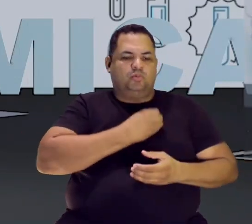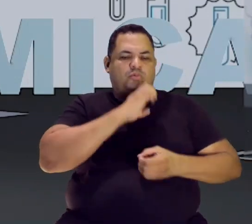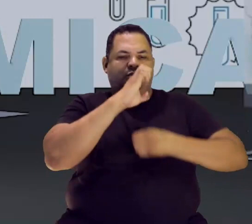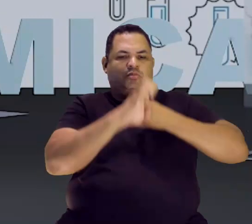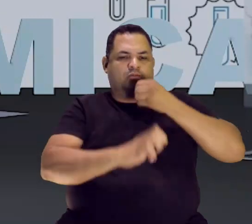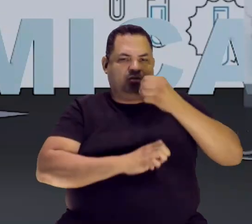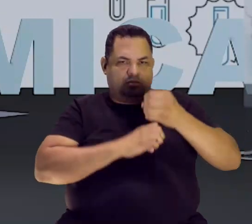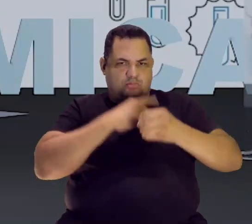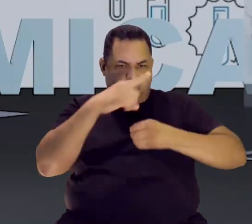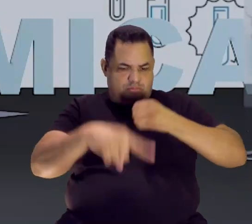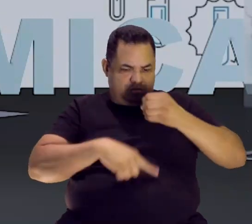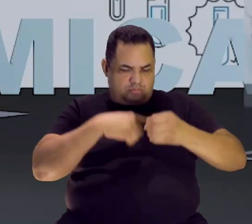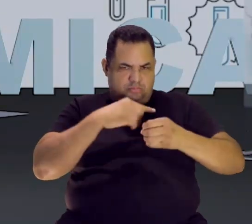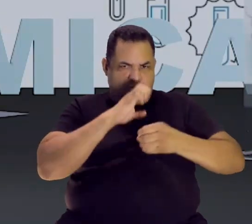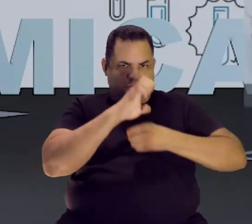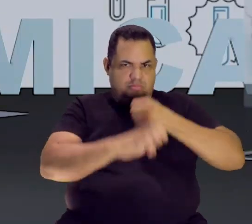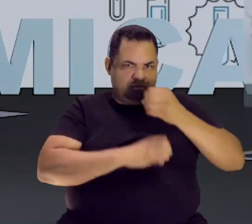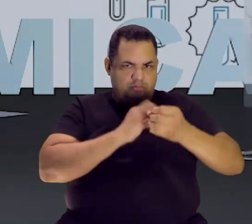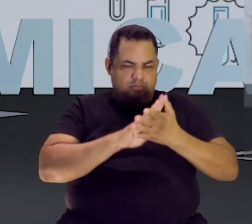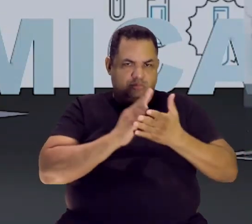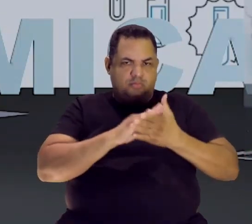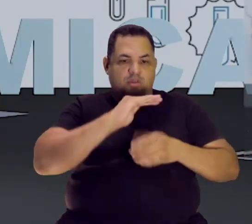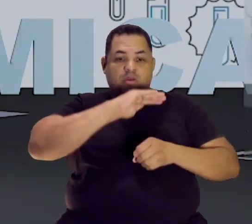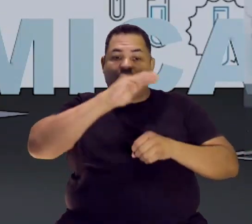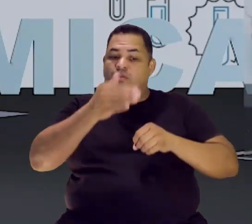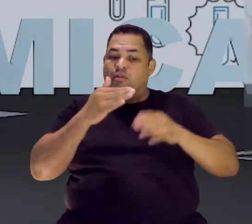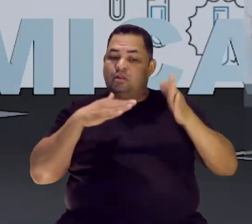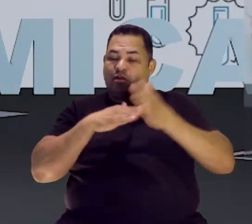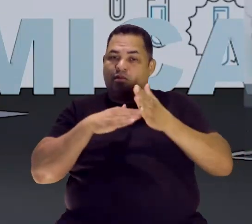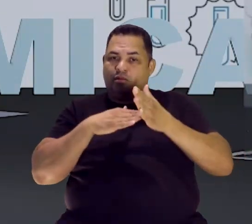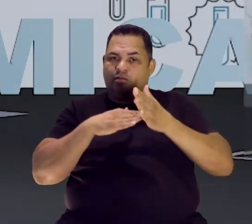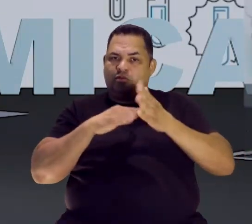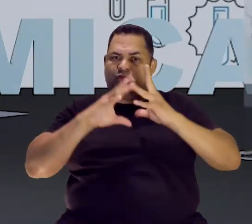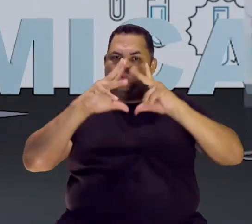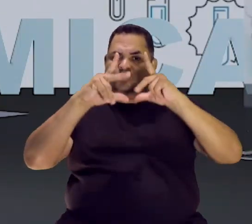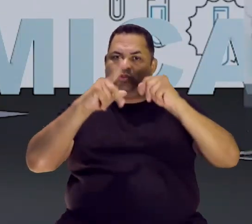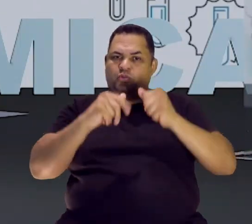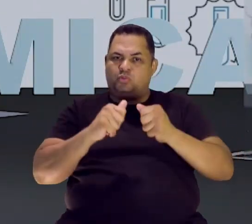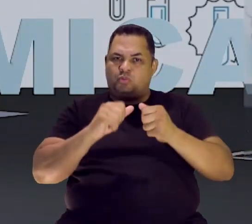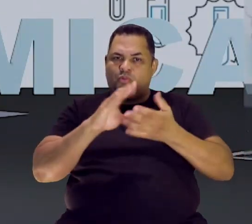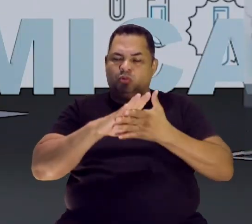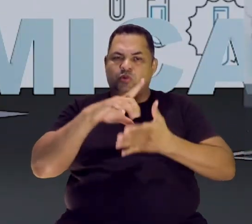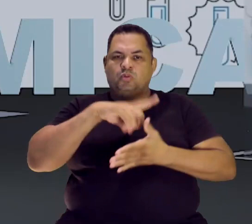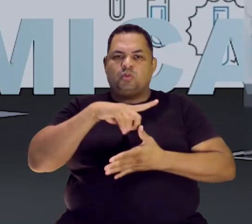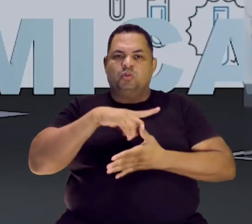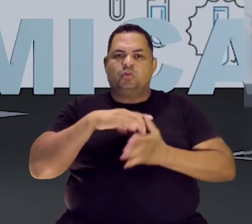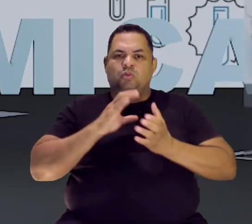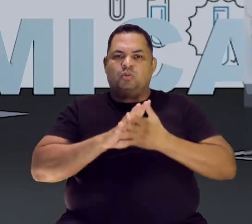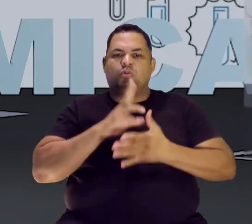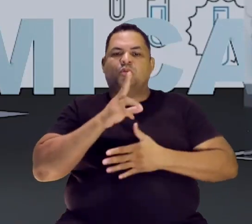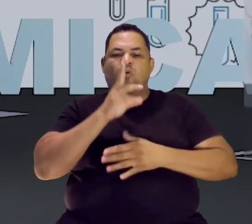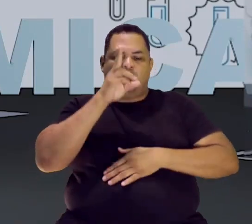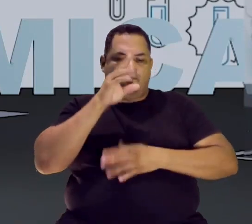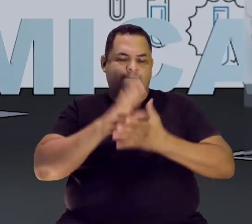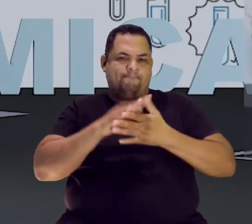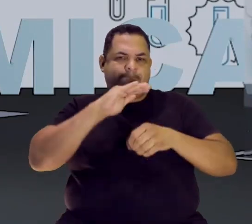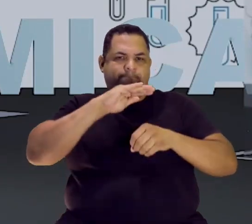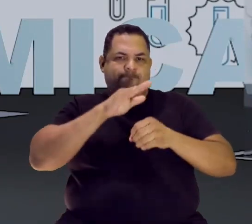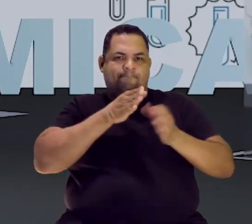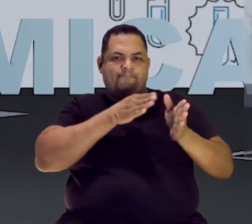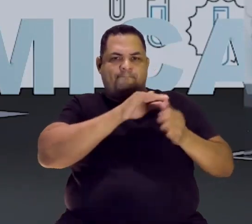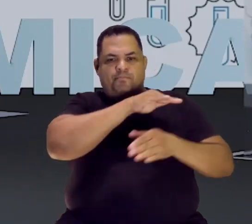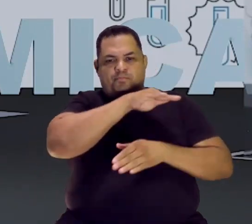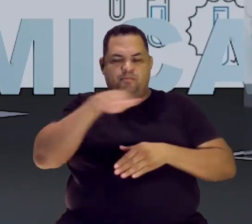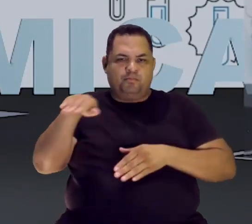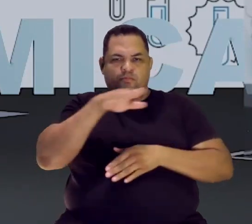elétrons na última camada ou nível, todos os elementos que estão no mesmo período